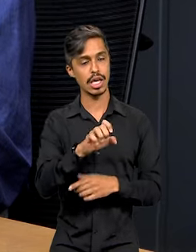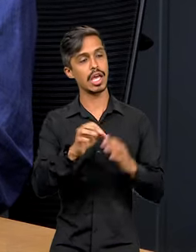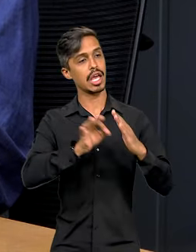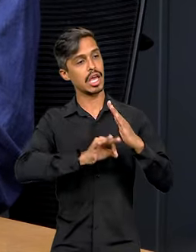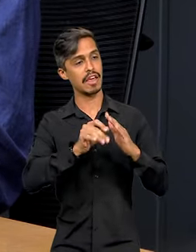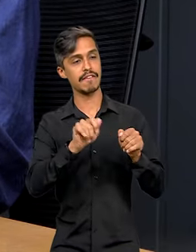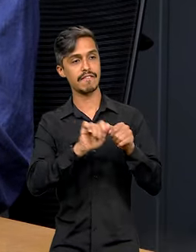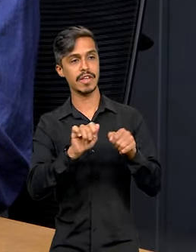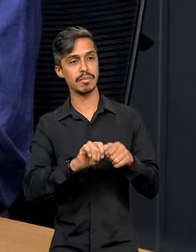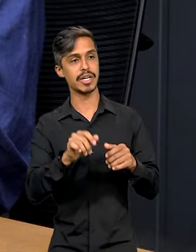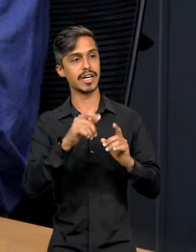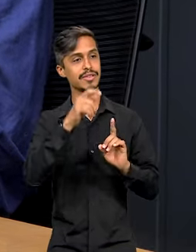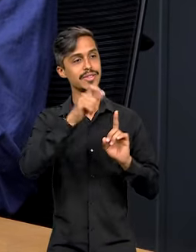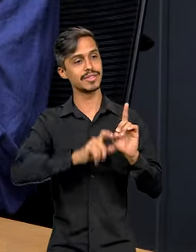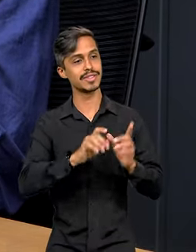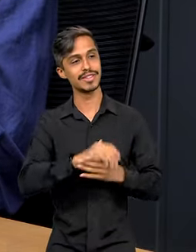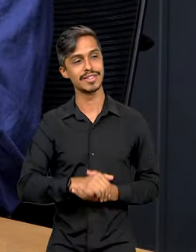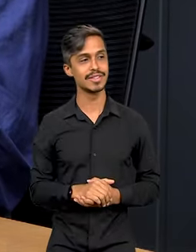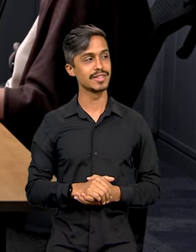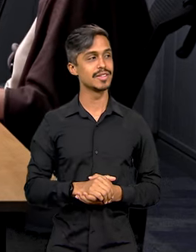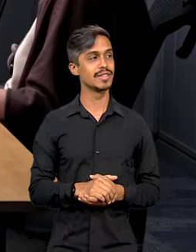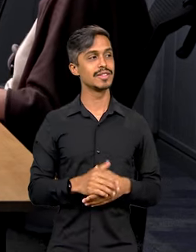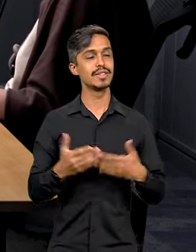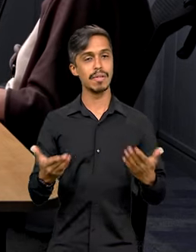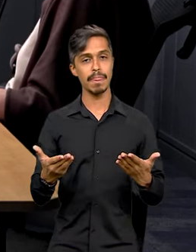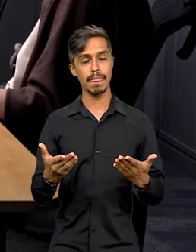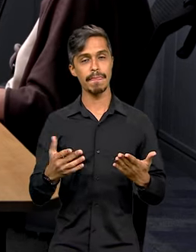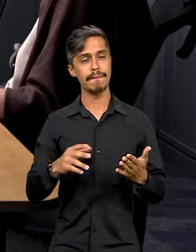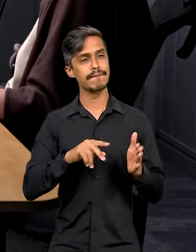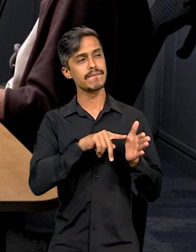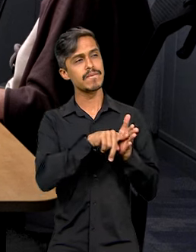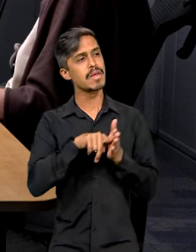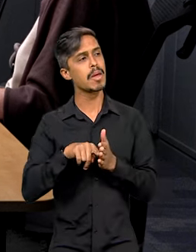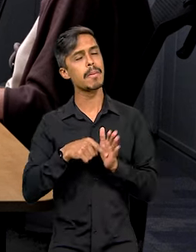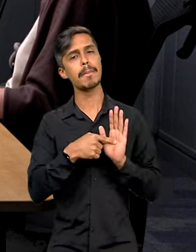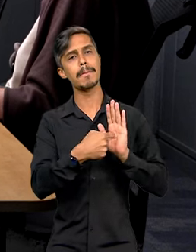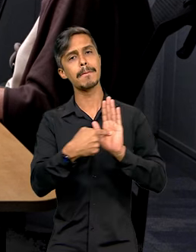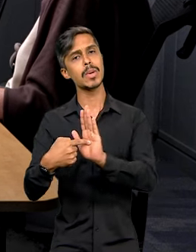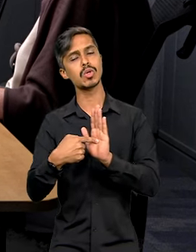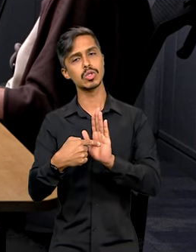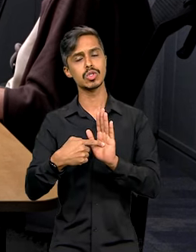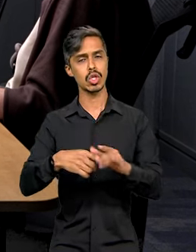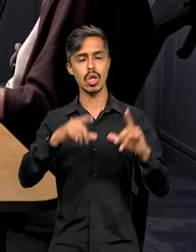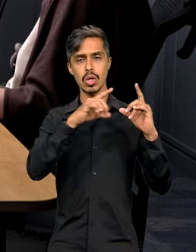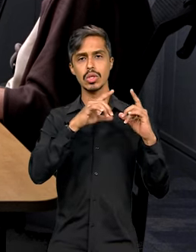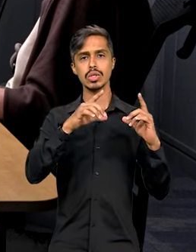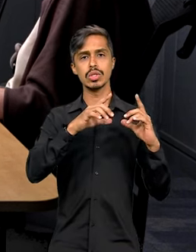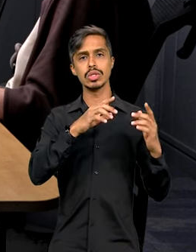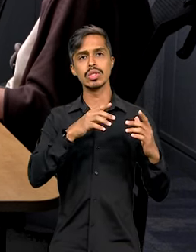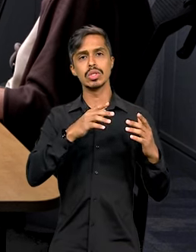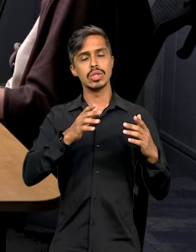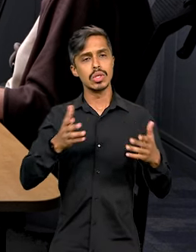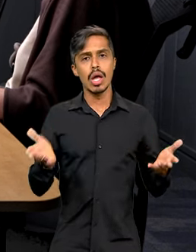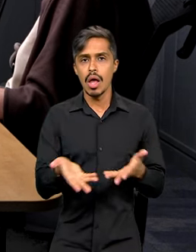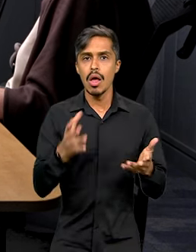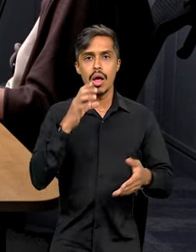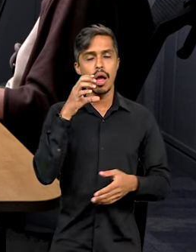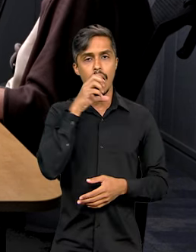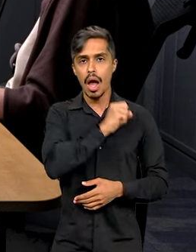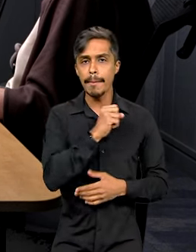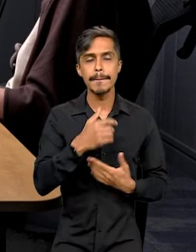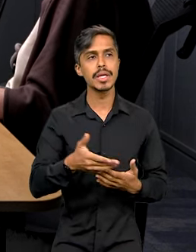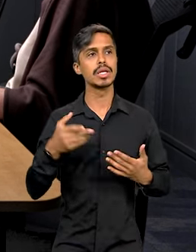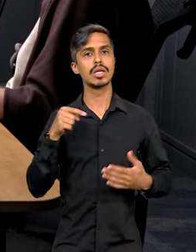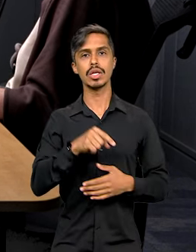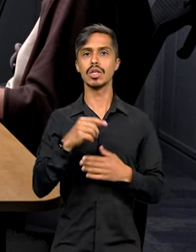ou institutos Independentes fizeram como as internacionais tem indicado essa redução acelerada e muito contundente da for no